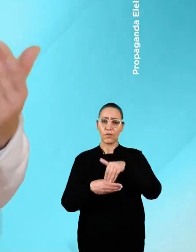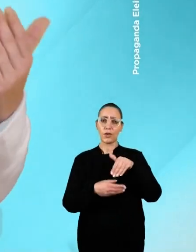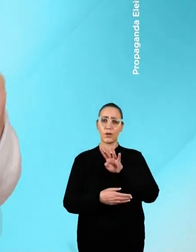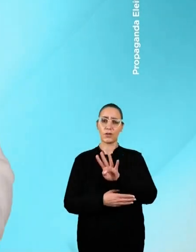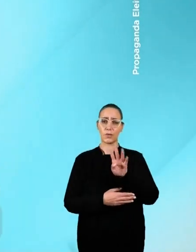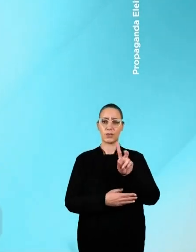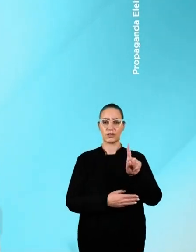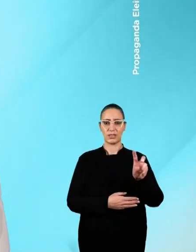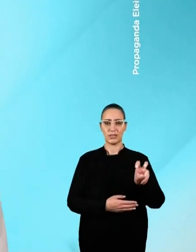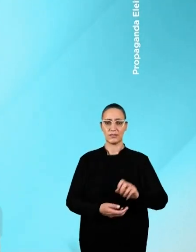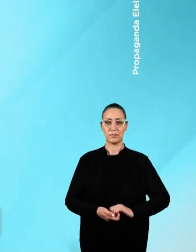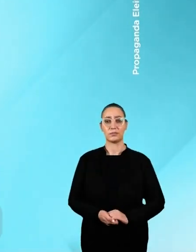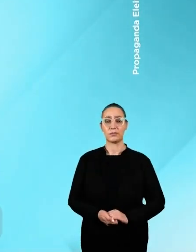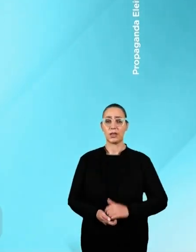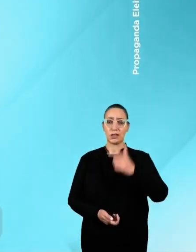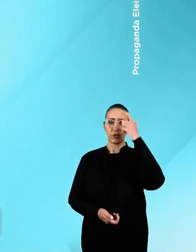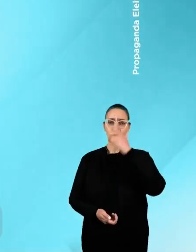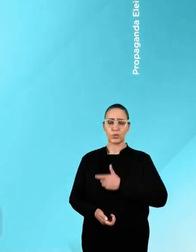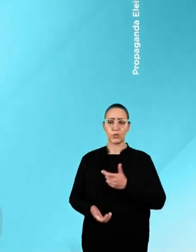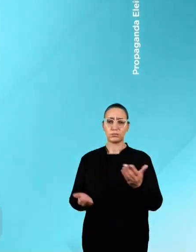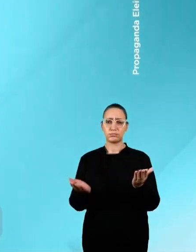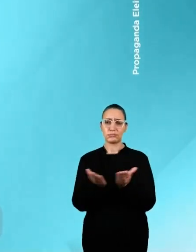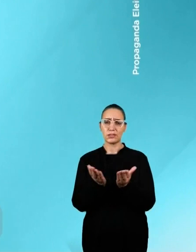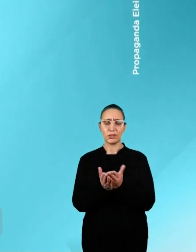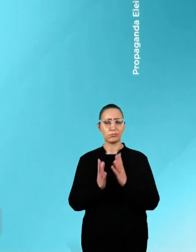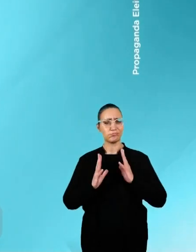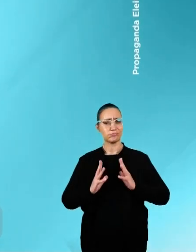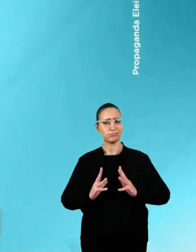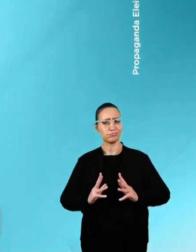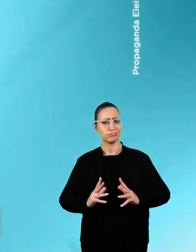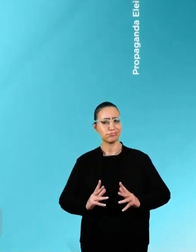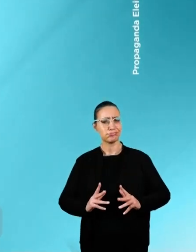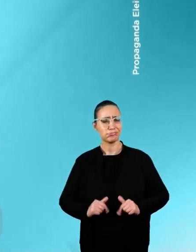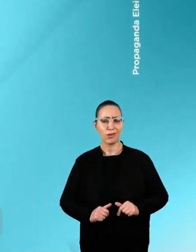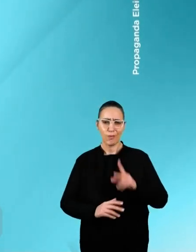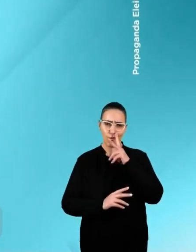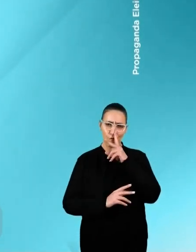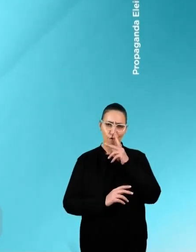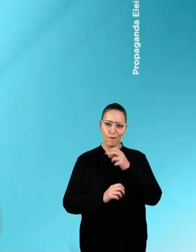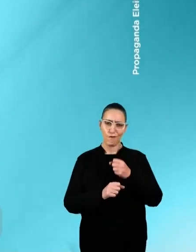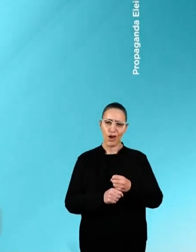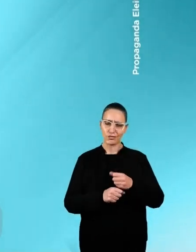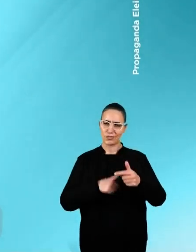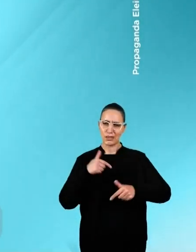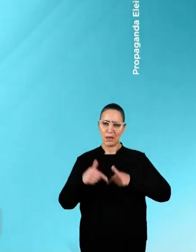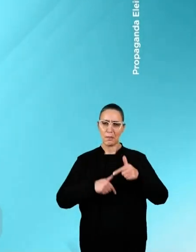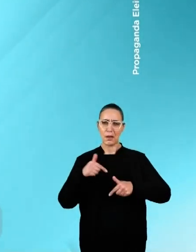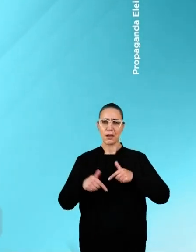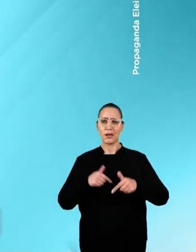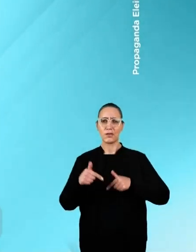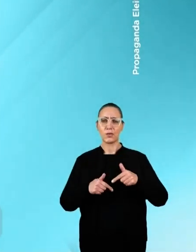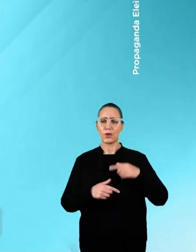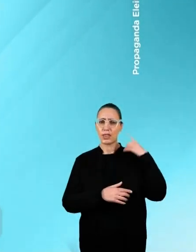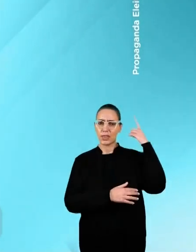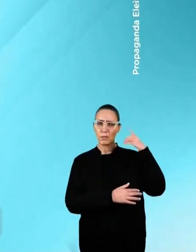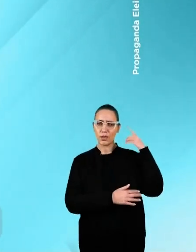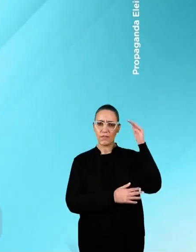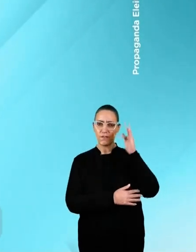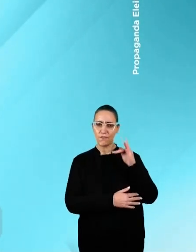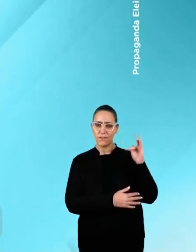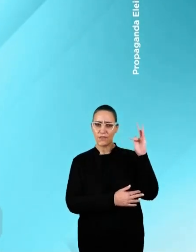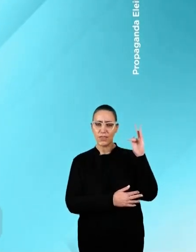federal. Vote 4415. Sou cristão, íntegro com posicionamento forte e muito trabalhador.